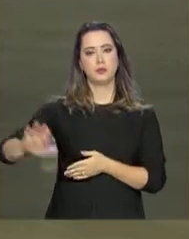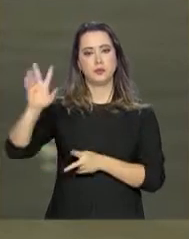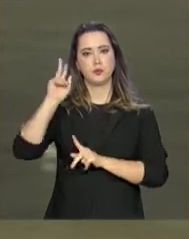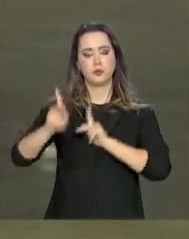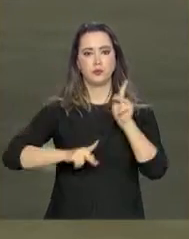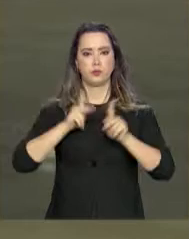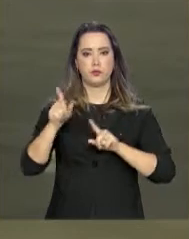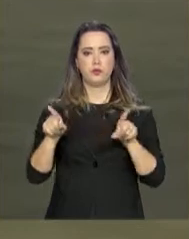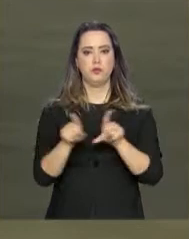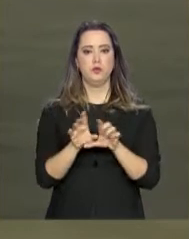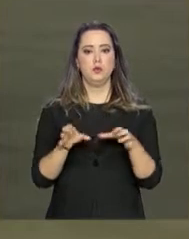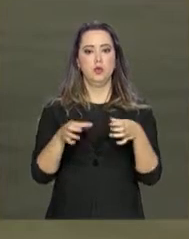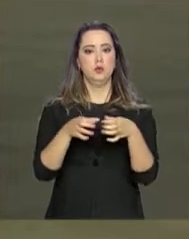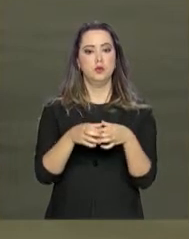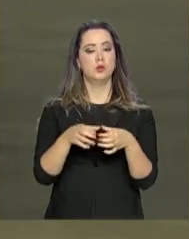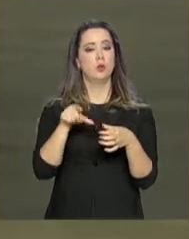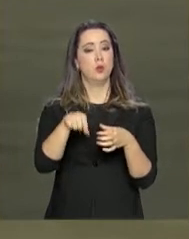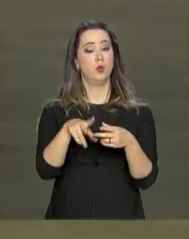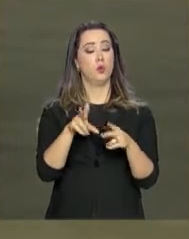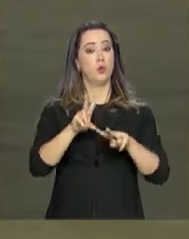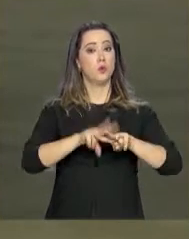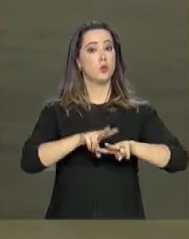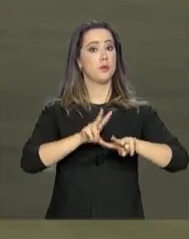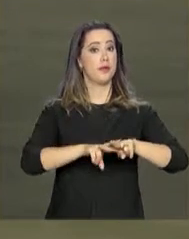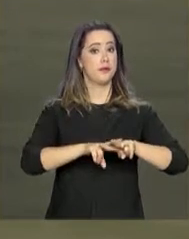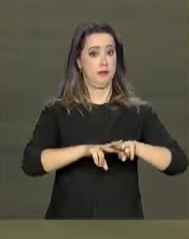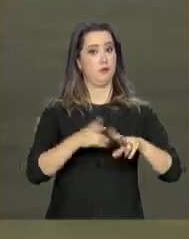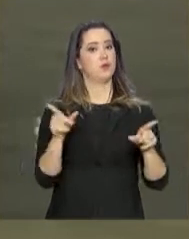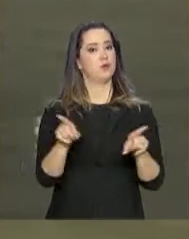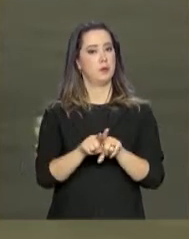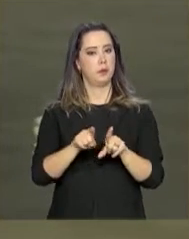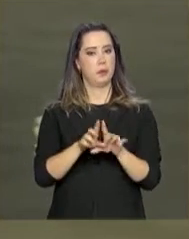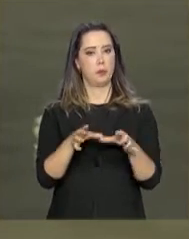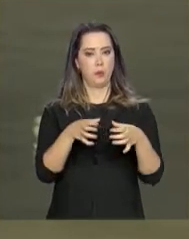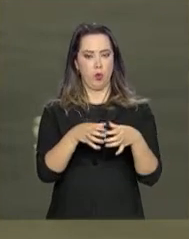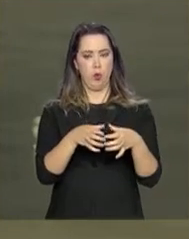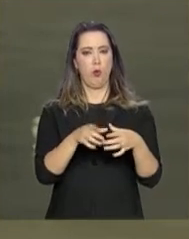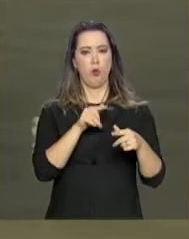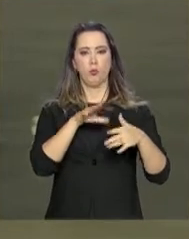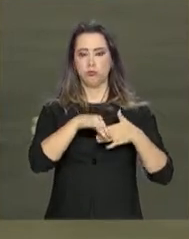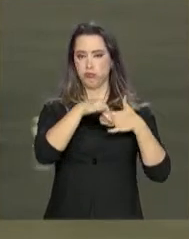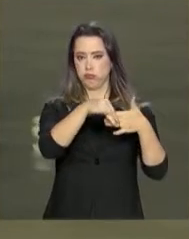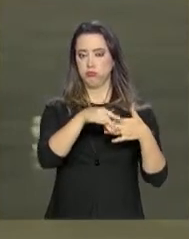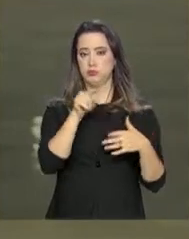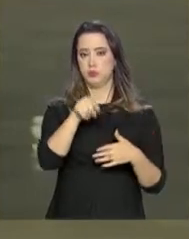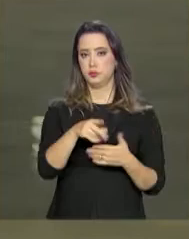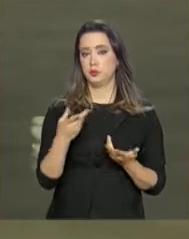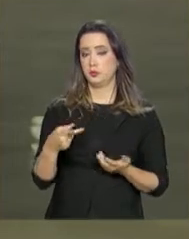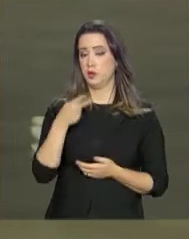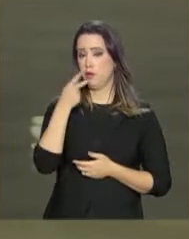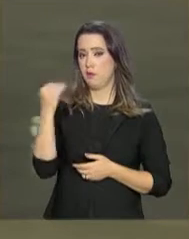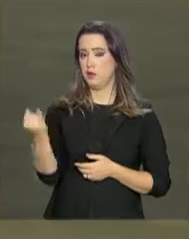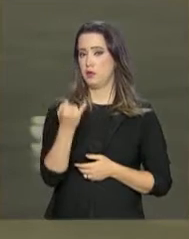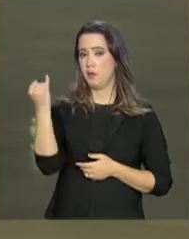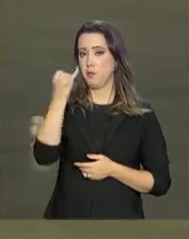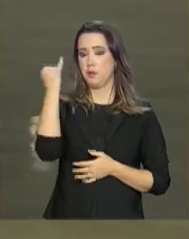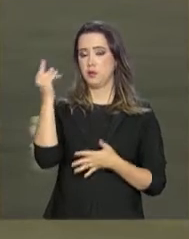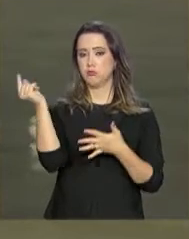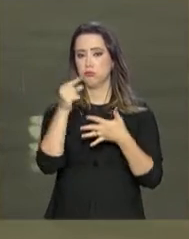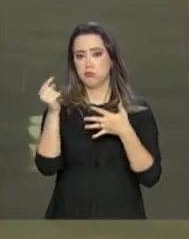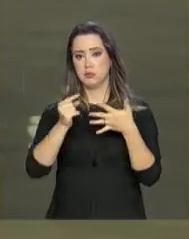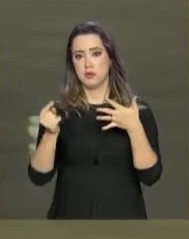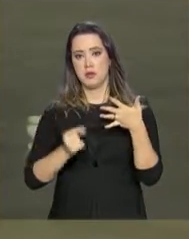penitenciário nacional e durante o evento que ocorreu no ministério da justiça giba destacou as principais